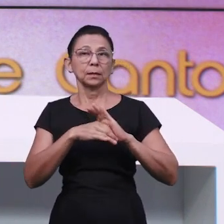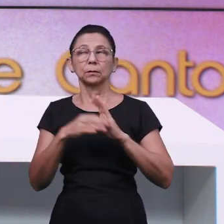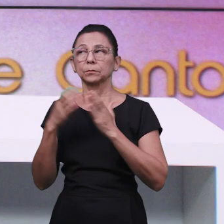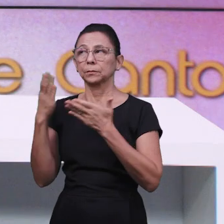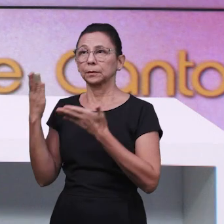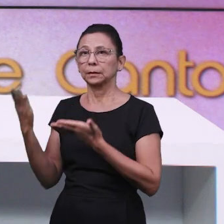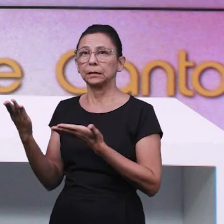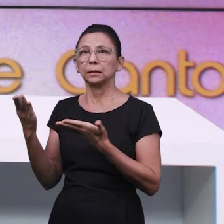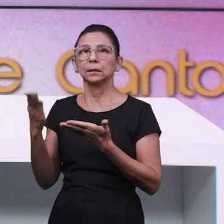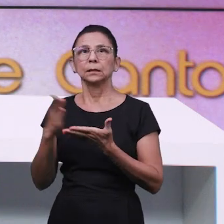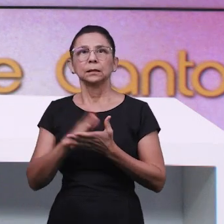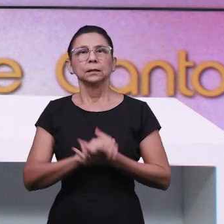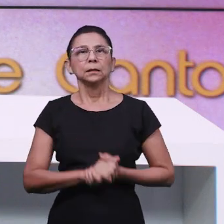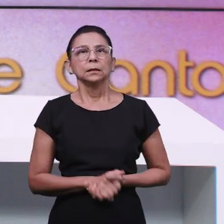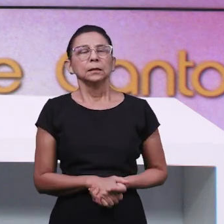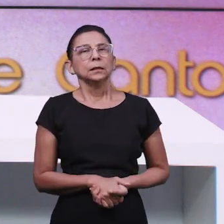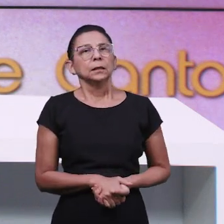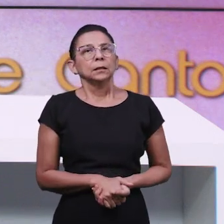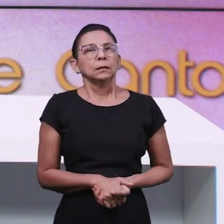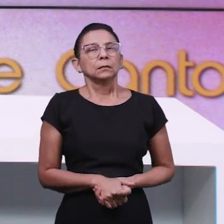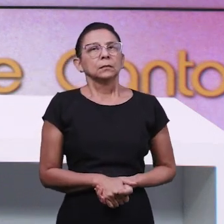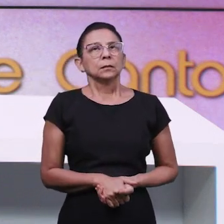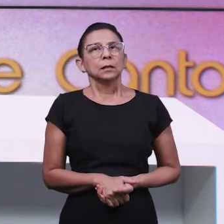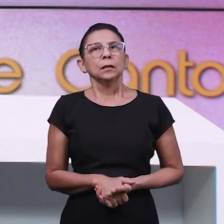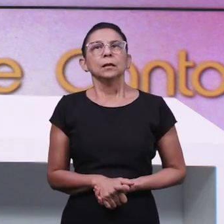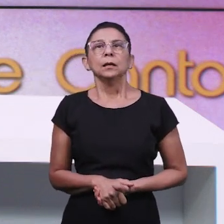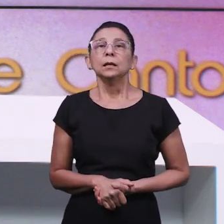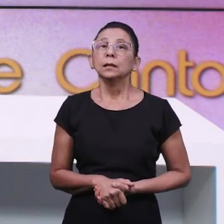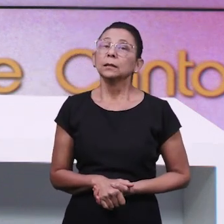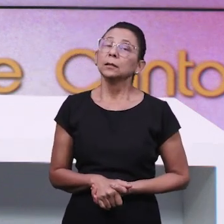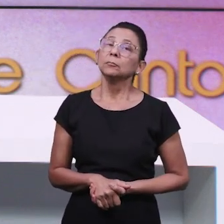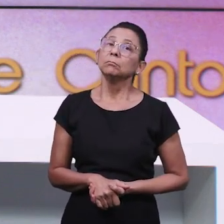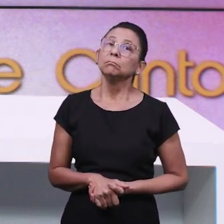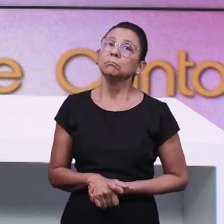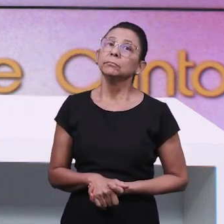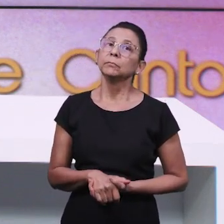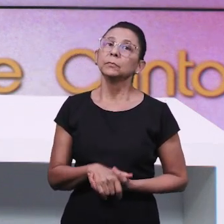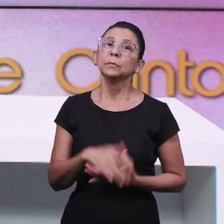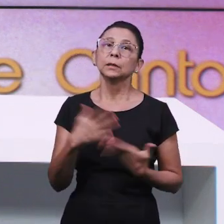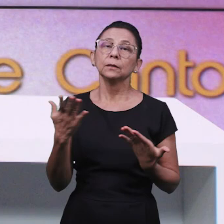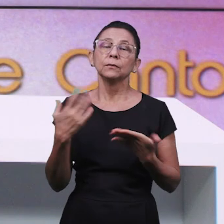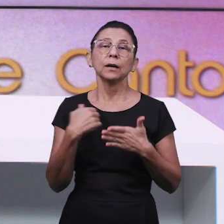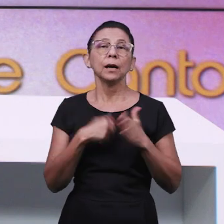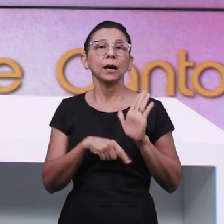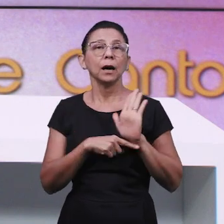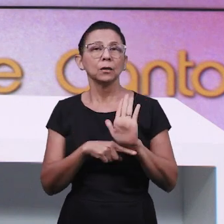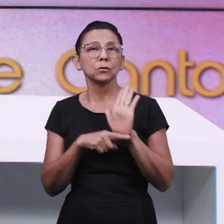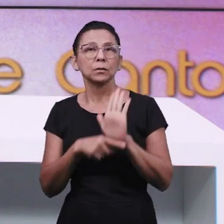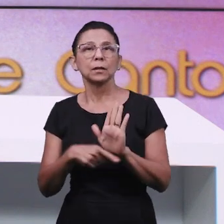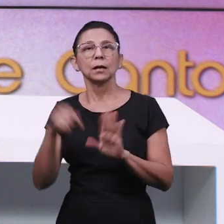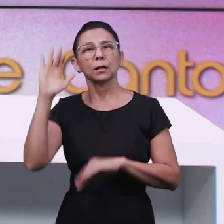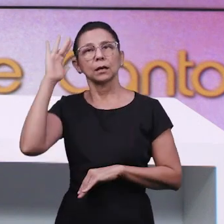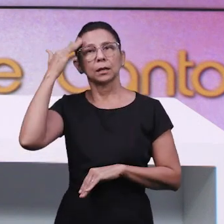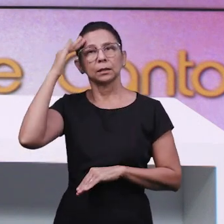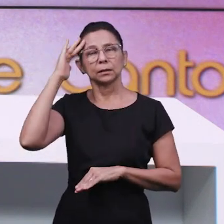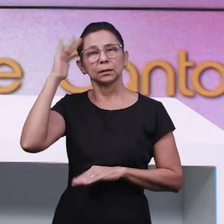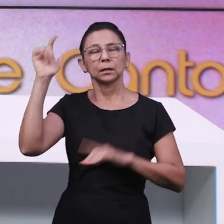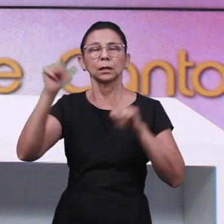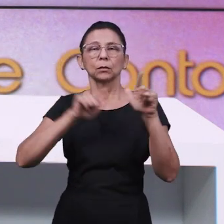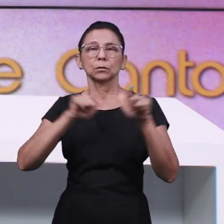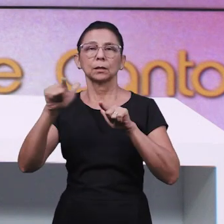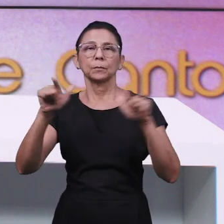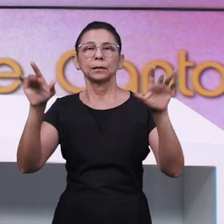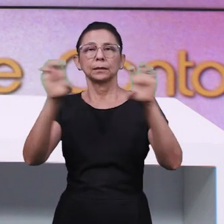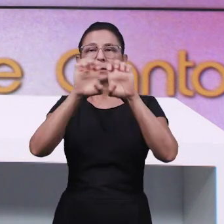que, na verdade, não vai resumir, mas vai completar todo o trabalho das